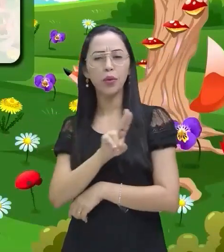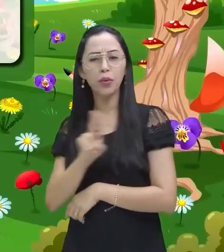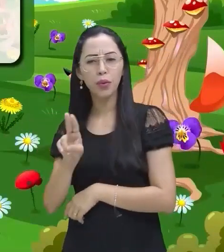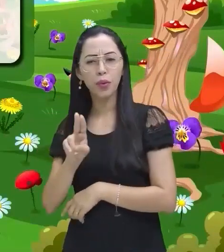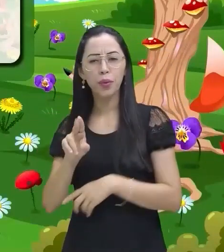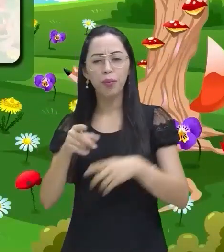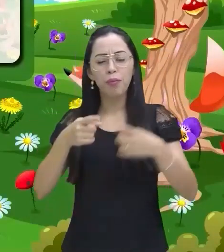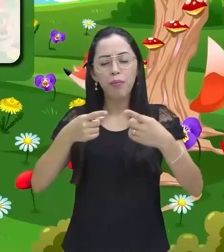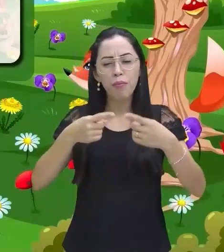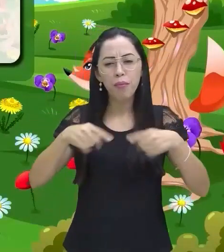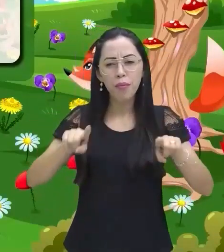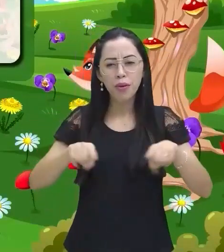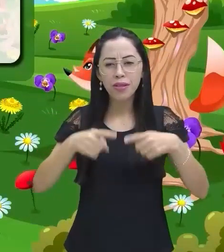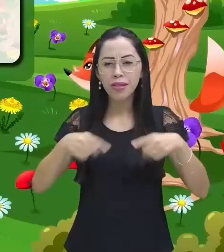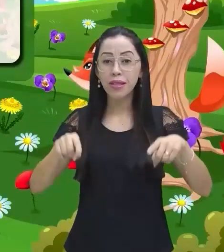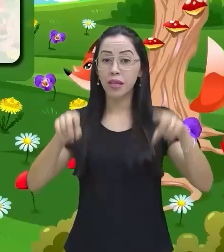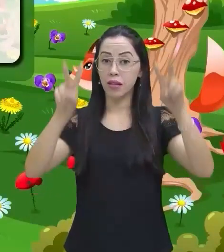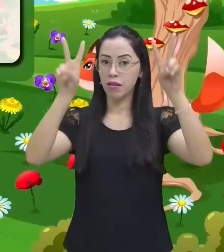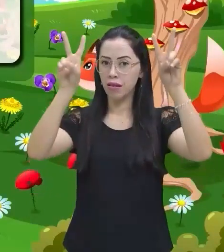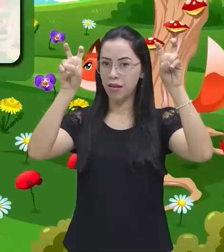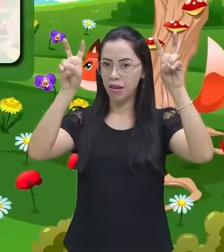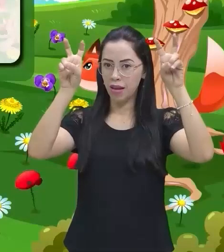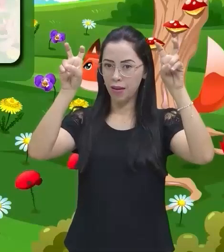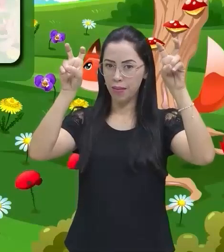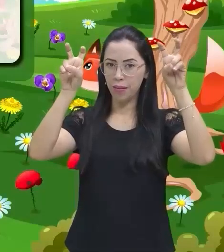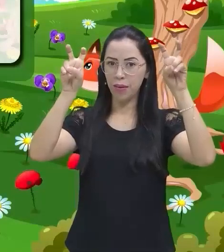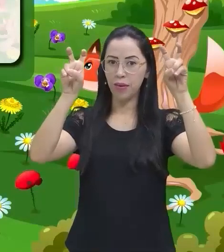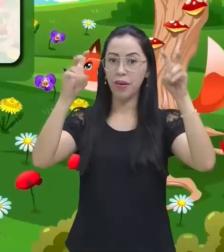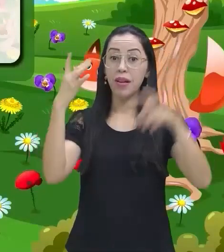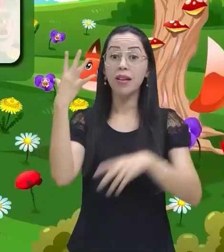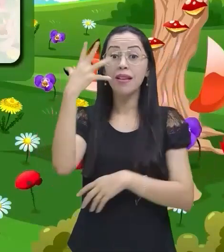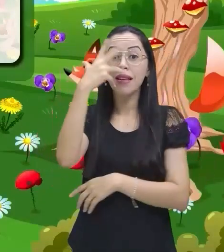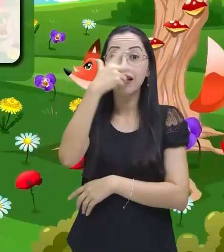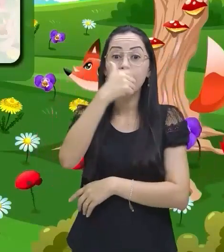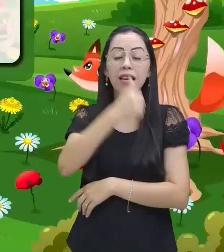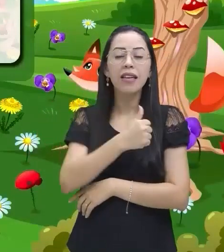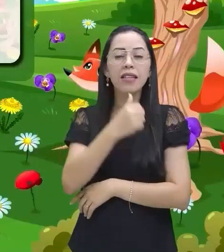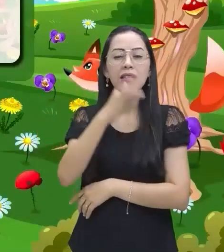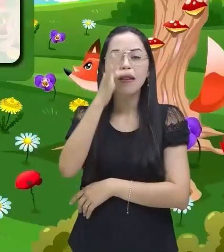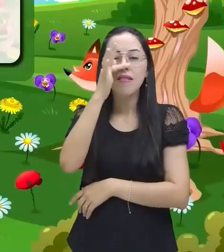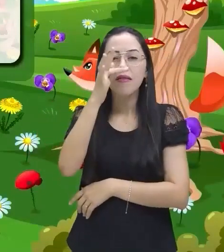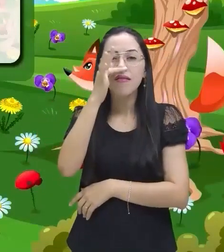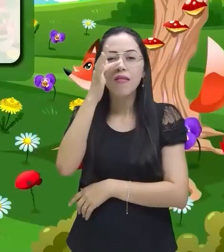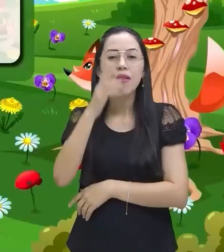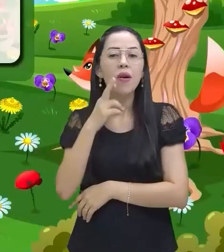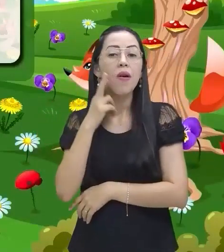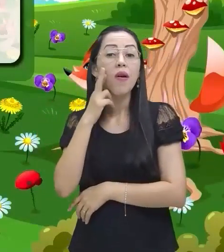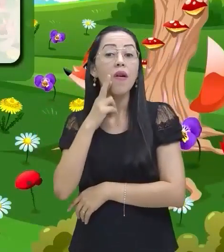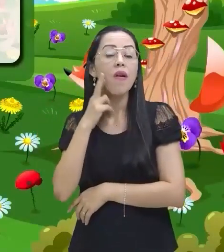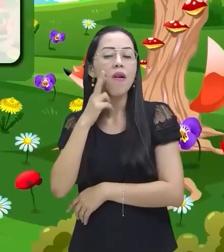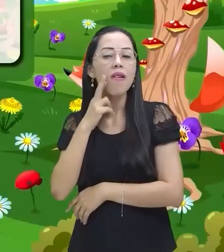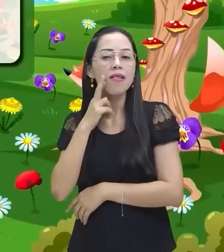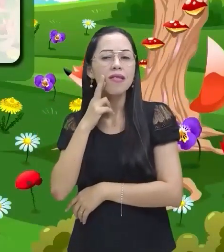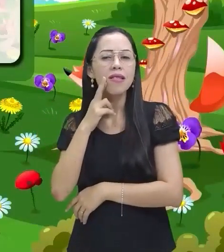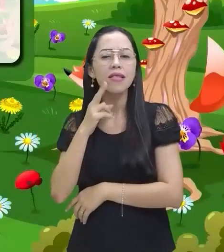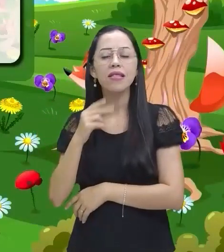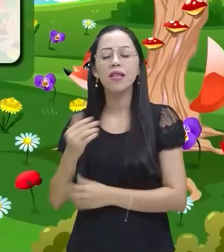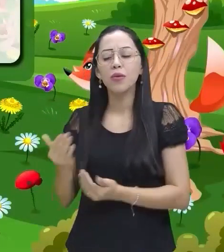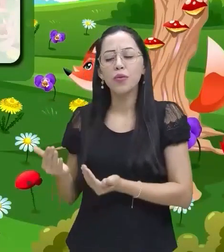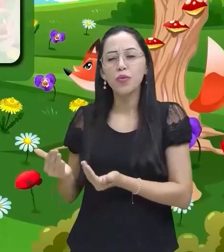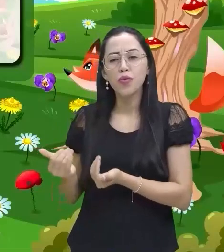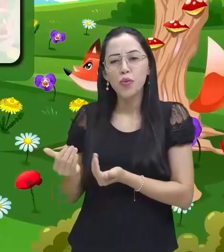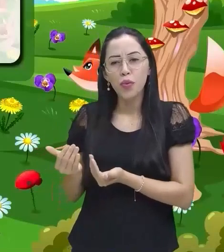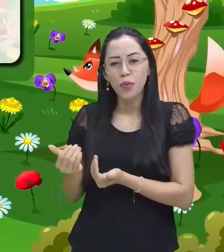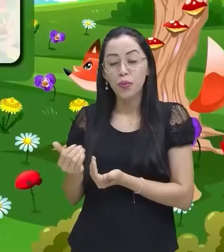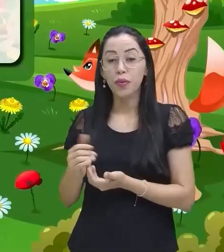de assistir. Linda, Rosa, Juvenil. São três palavrinhas separadas por espaços